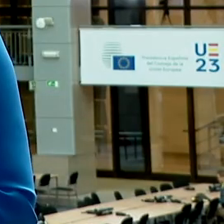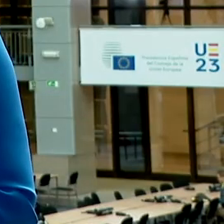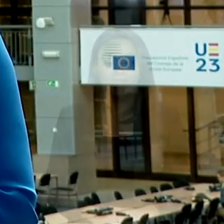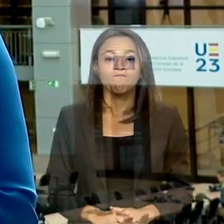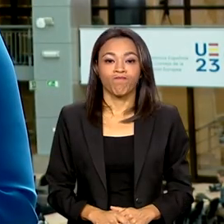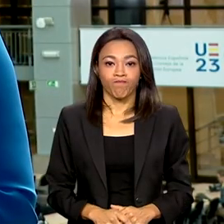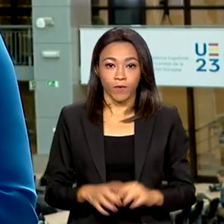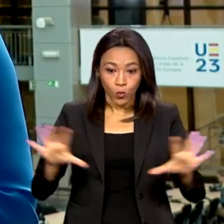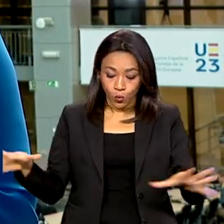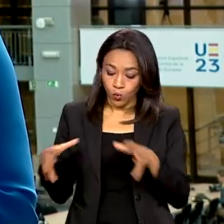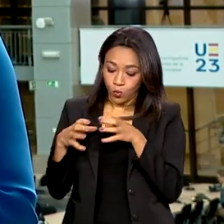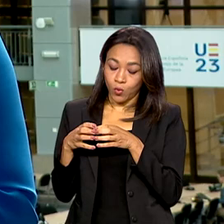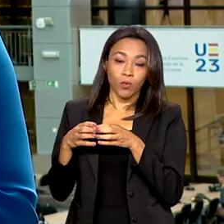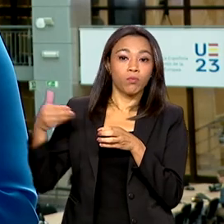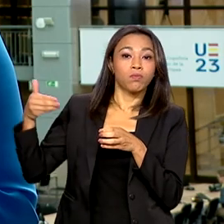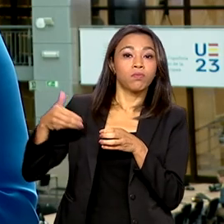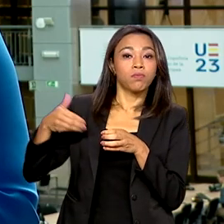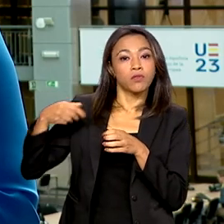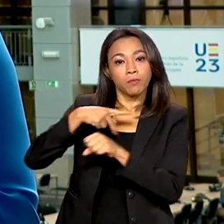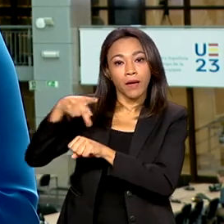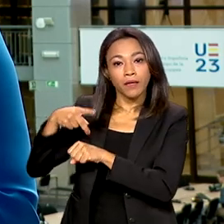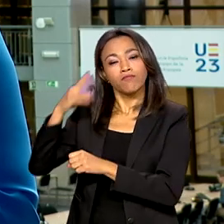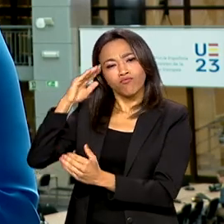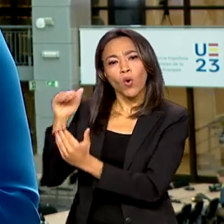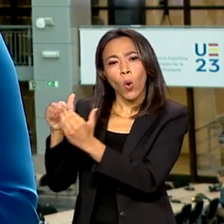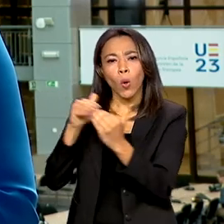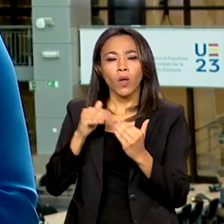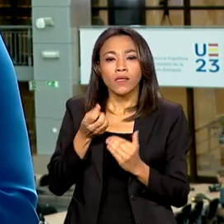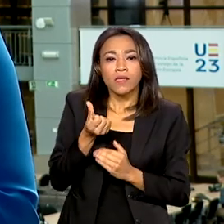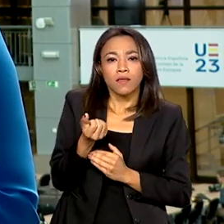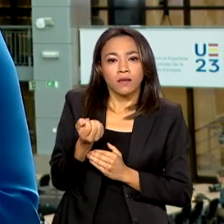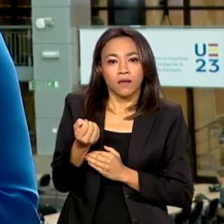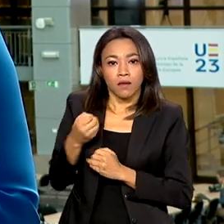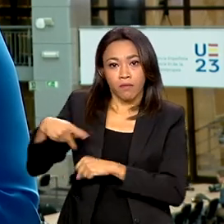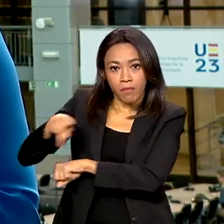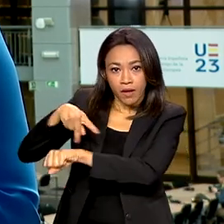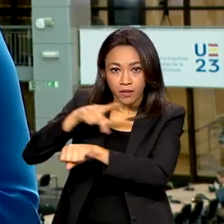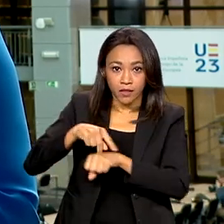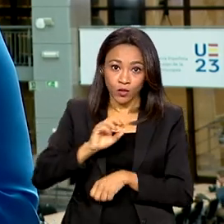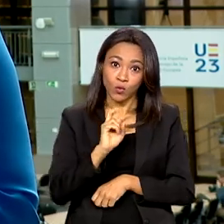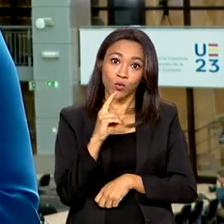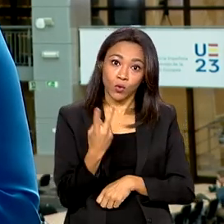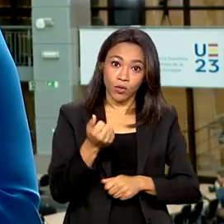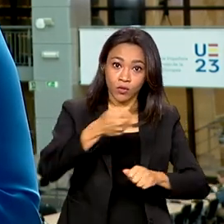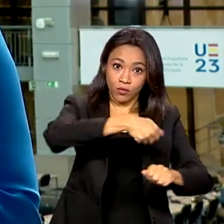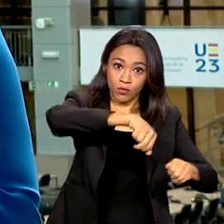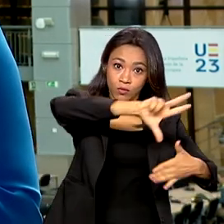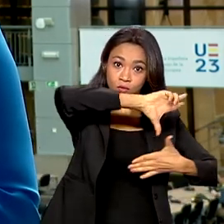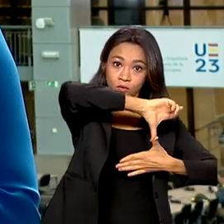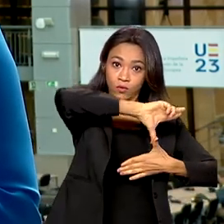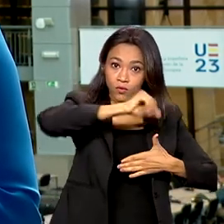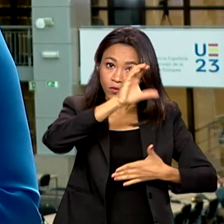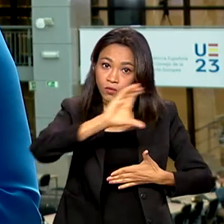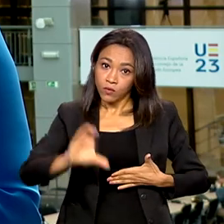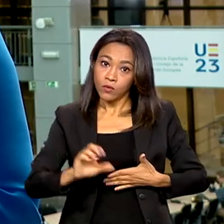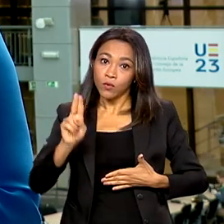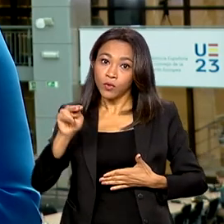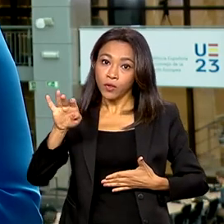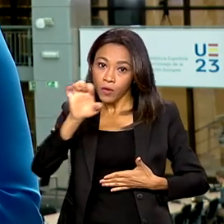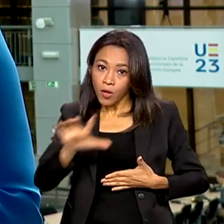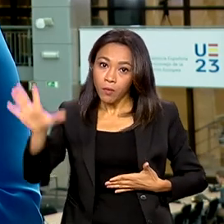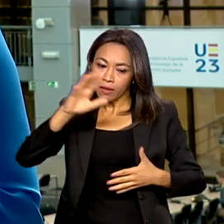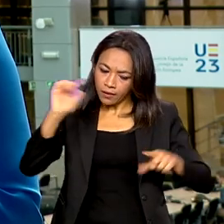A cúpula chega ao fim com um consenso entre os 60 países de que os dois continentes precisam trabalhar juntos para reformar